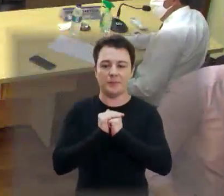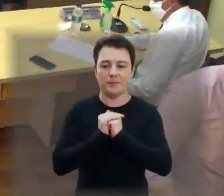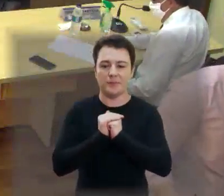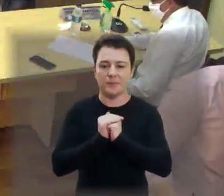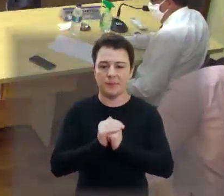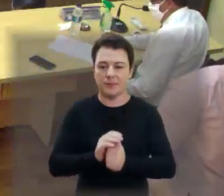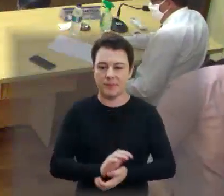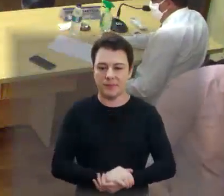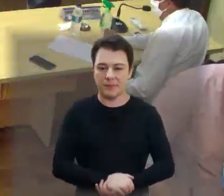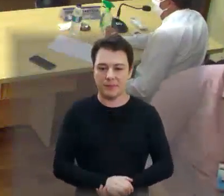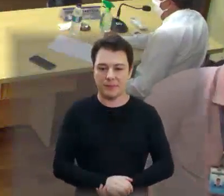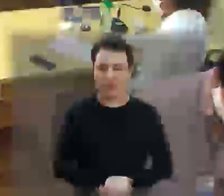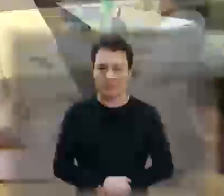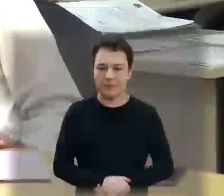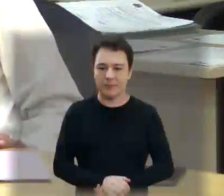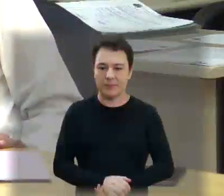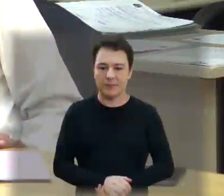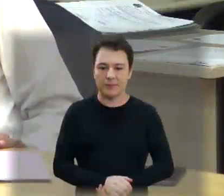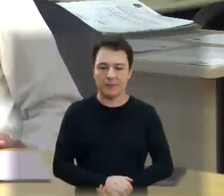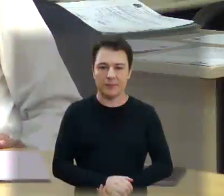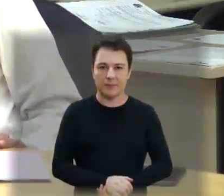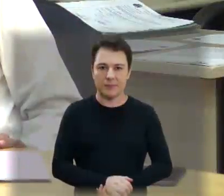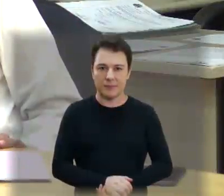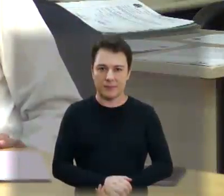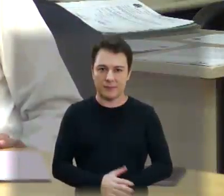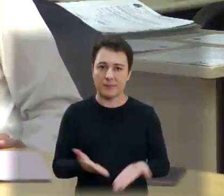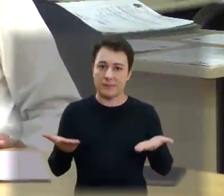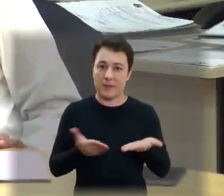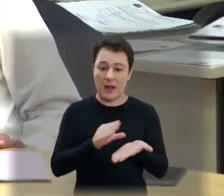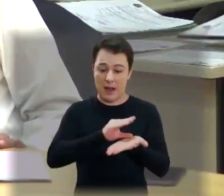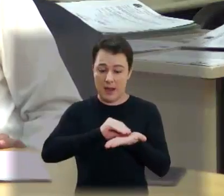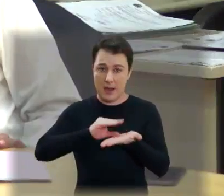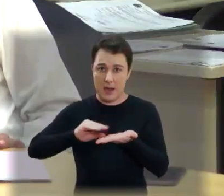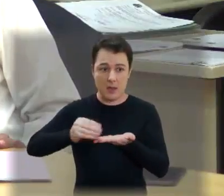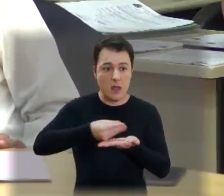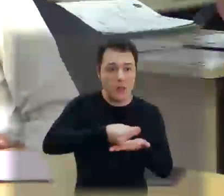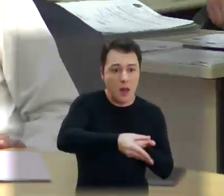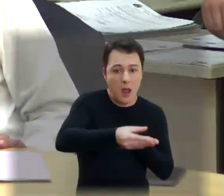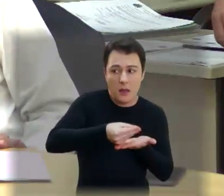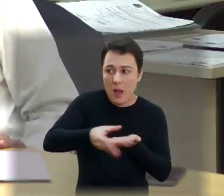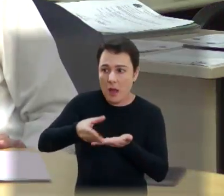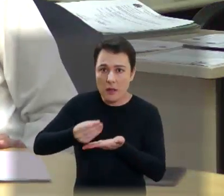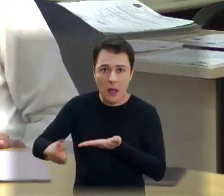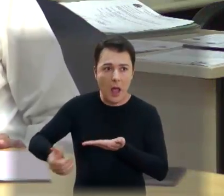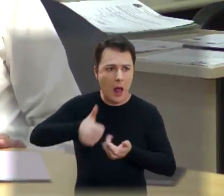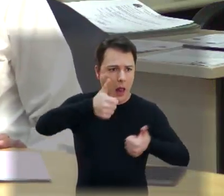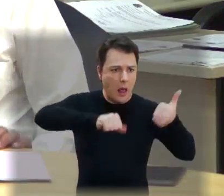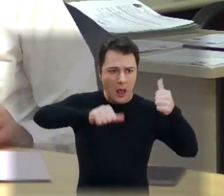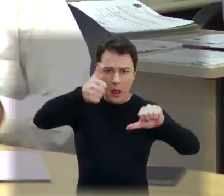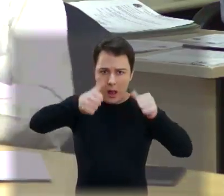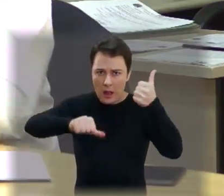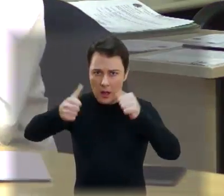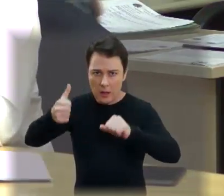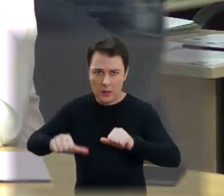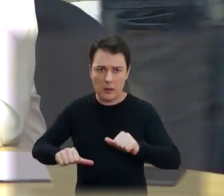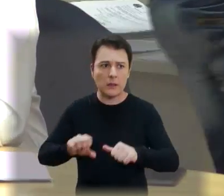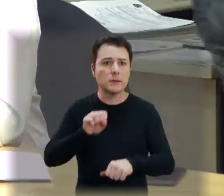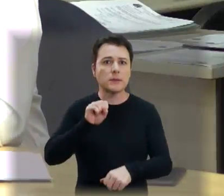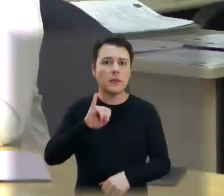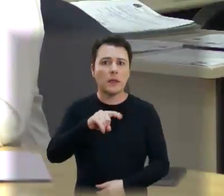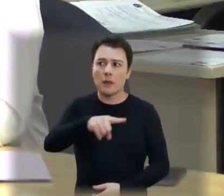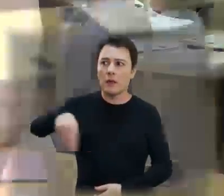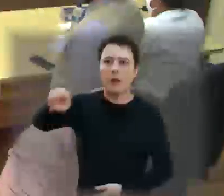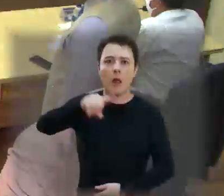Deus. Vamos colocar em apreciação a ata já distribuída aos senhores vereadores.